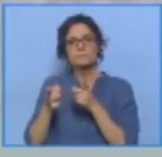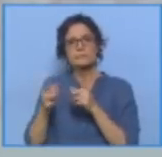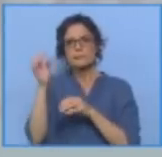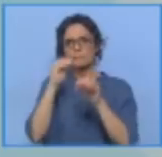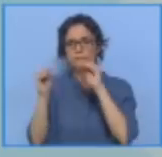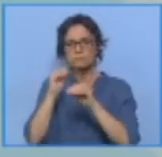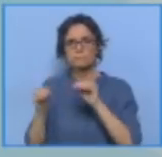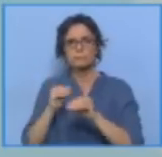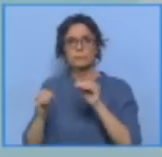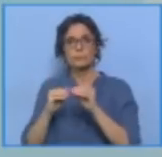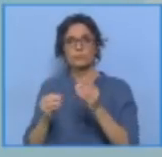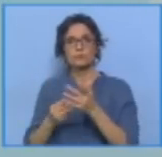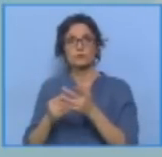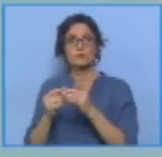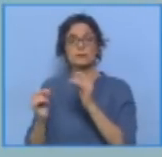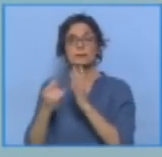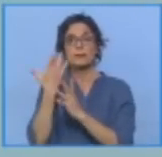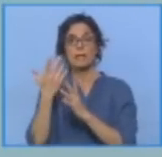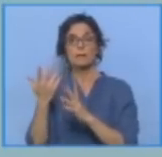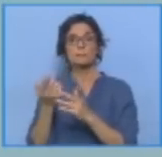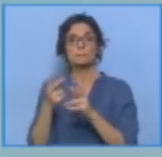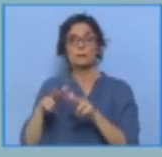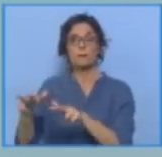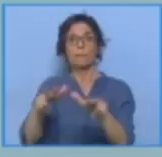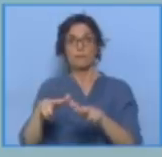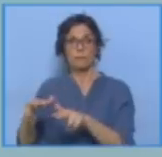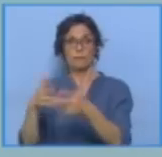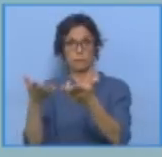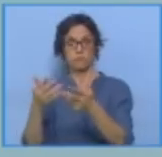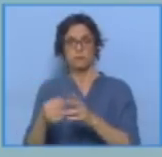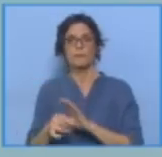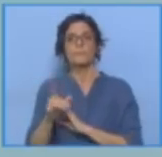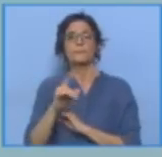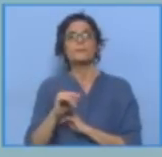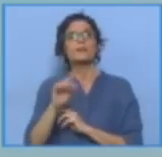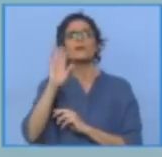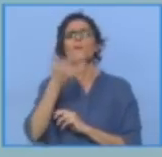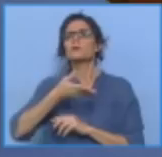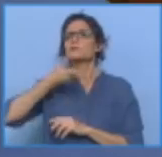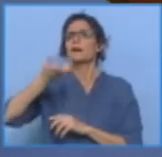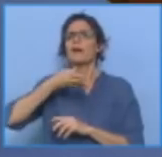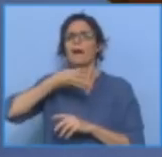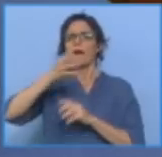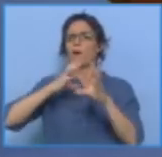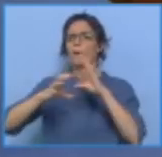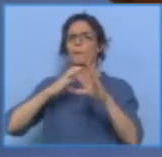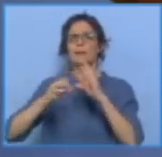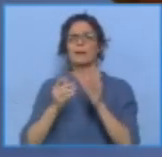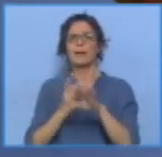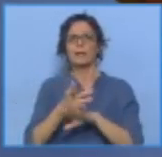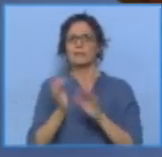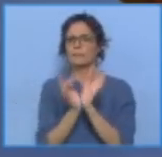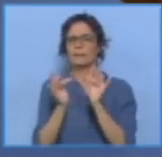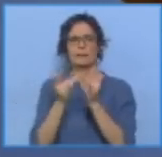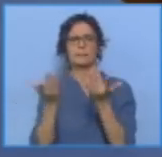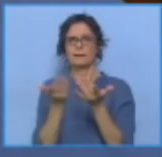num altar, o sacerdote tem a noção das pessoas que tem pela frente. Quando está neste canal de comunicação, através das plataformas digitais, não se